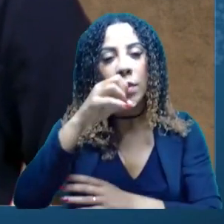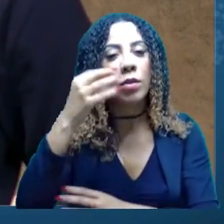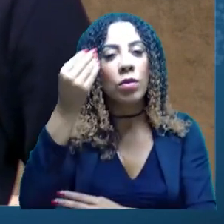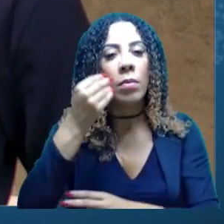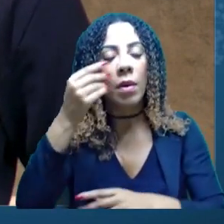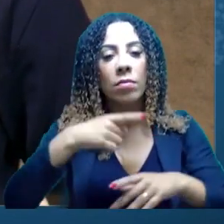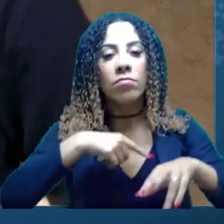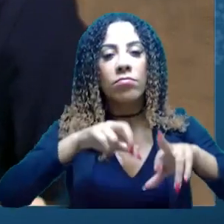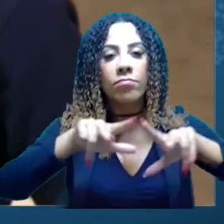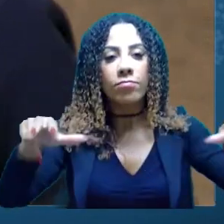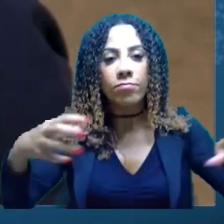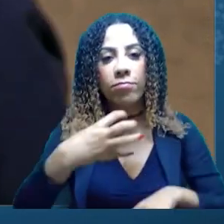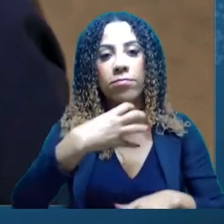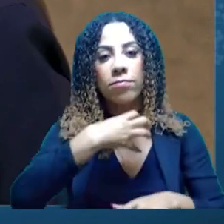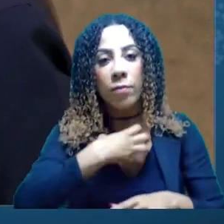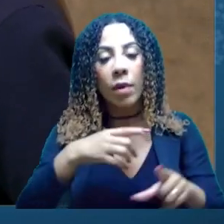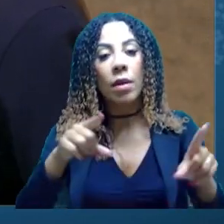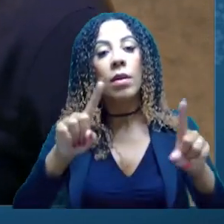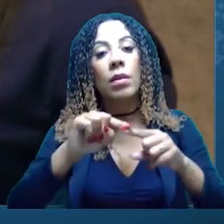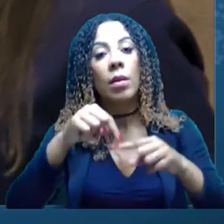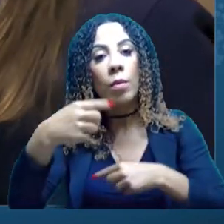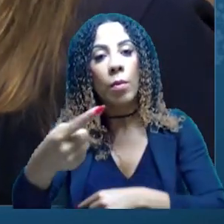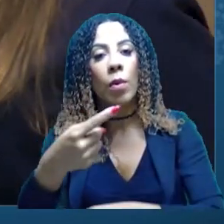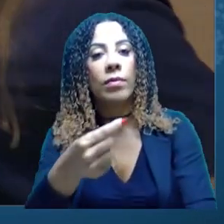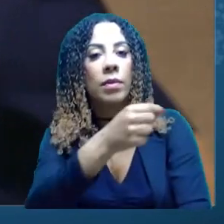da vacinação de Covid-19.